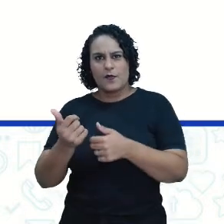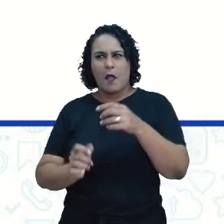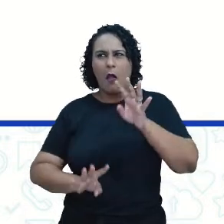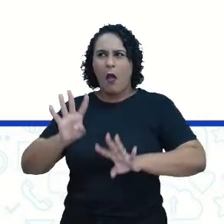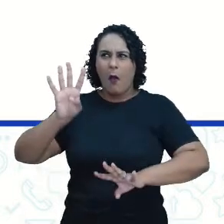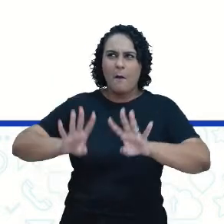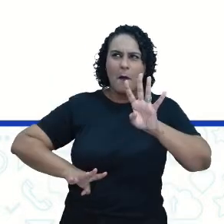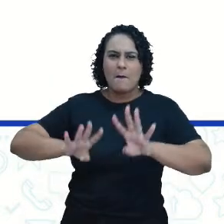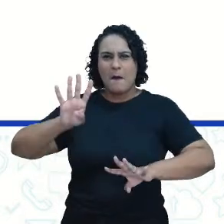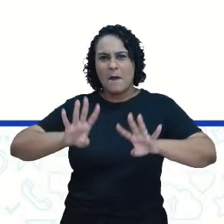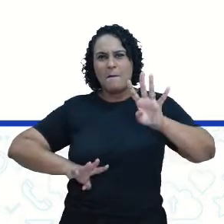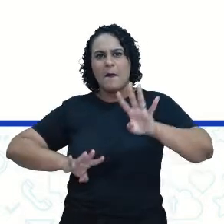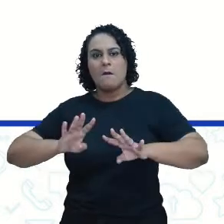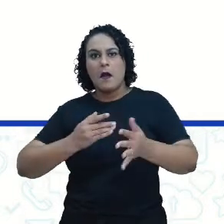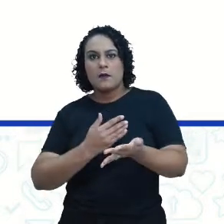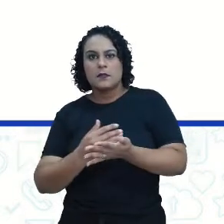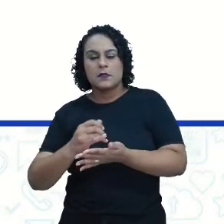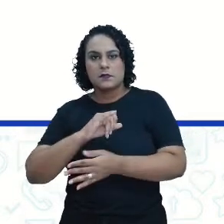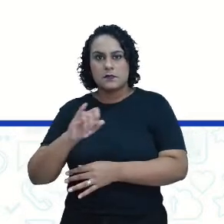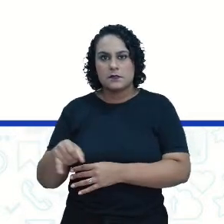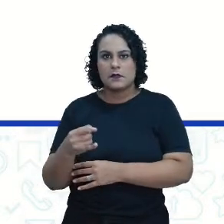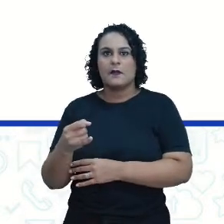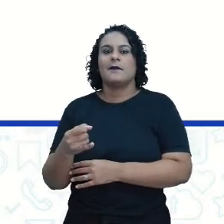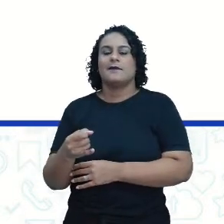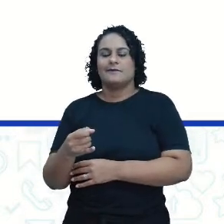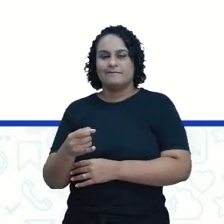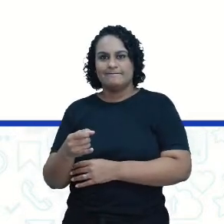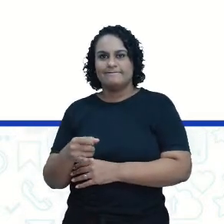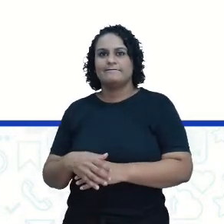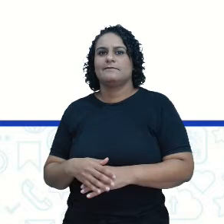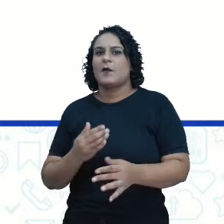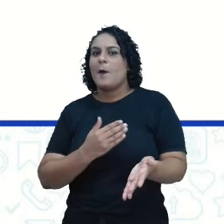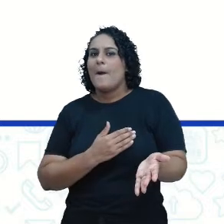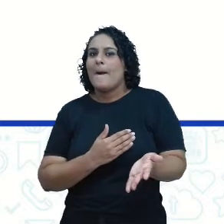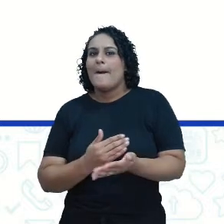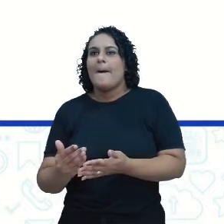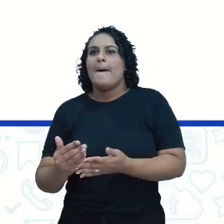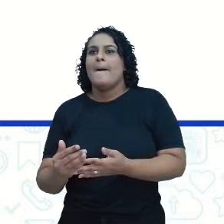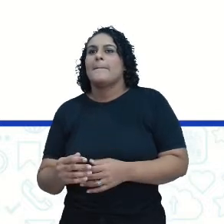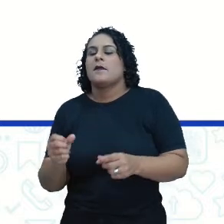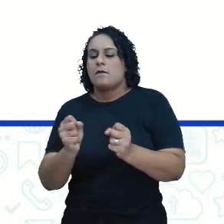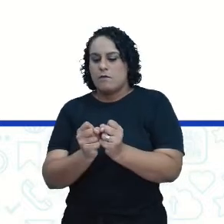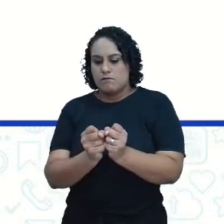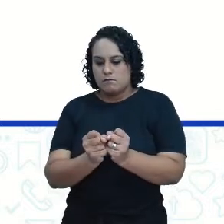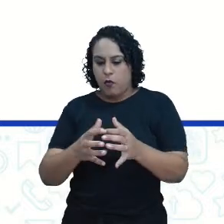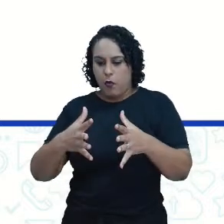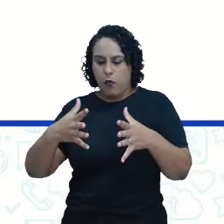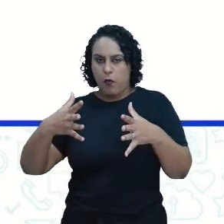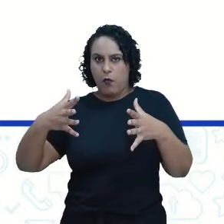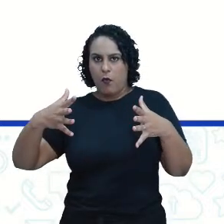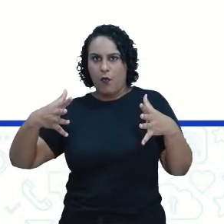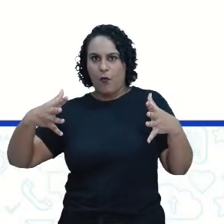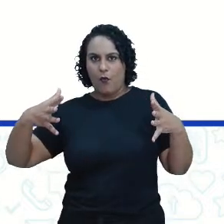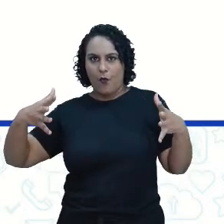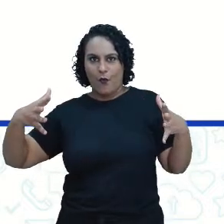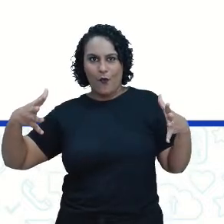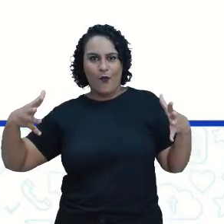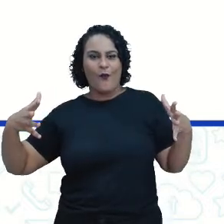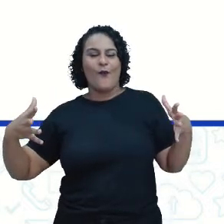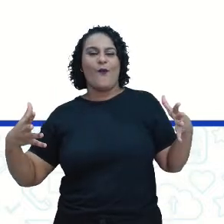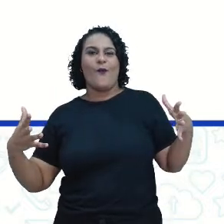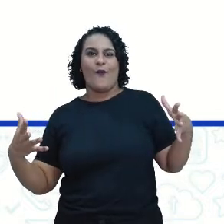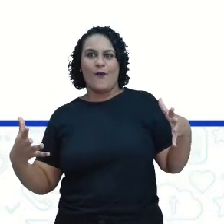De janeiro, início de janeiro, 1º, 2º de janeiro. Então, começou aí a explosão, né? Teve essa